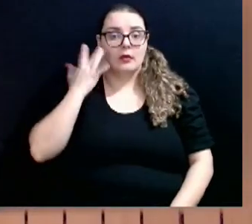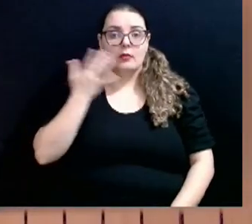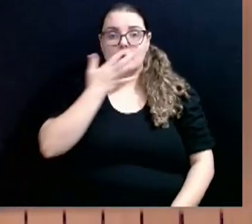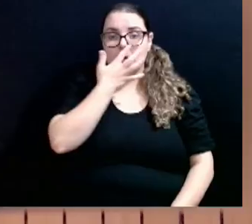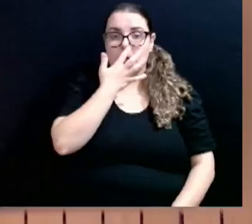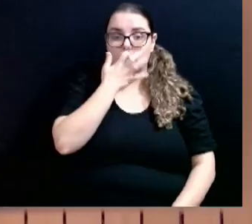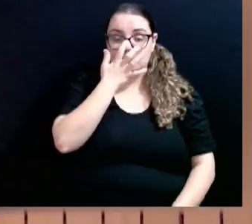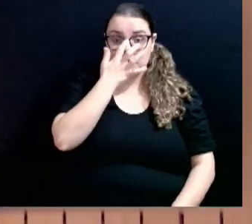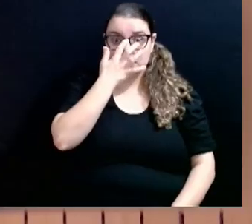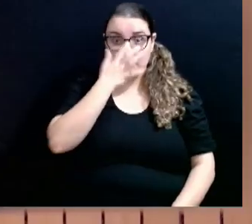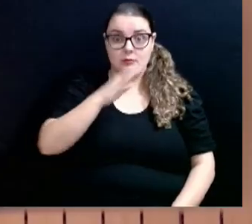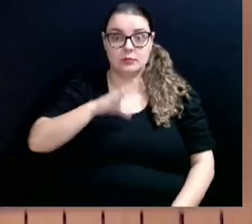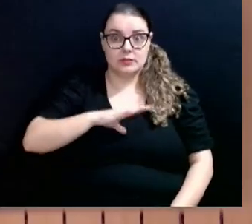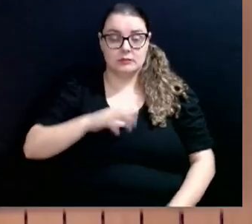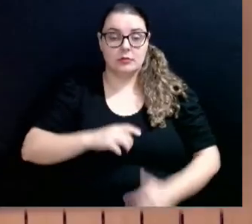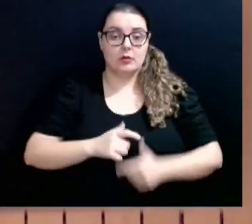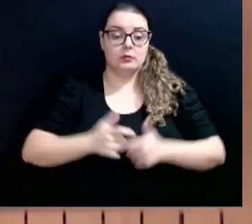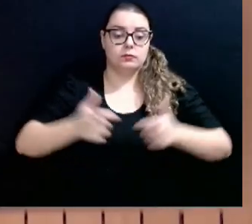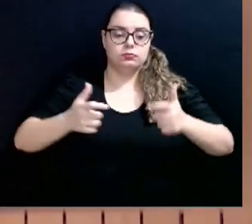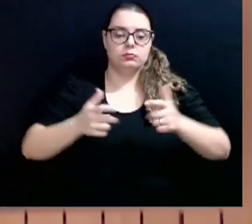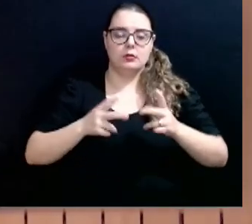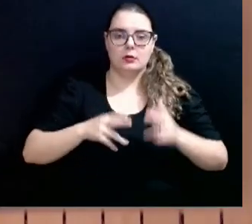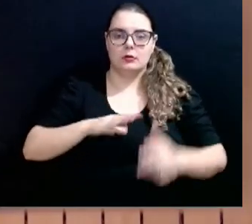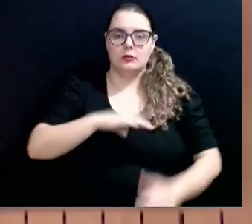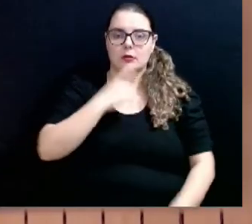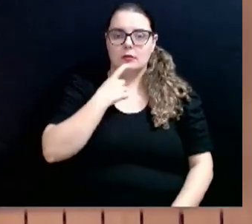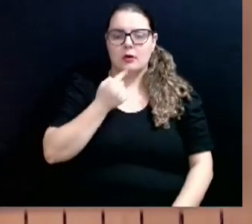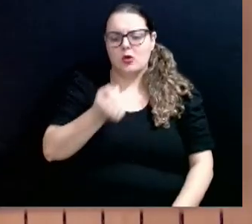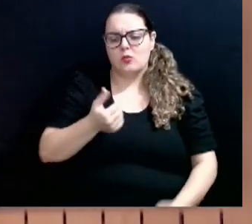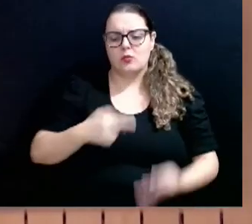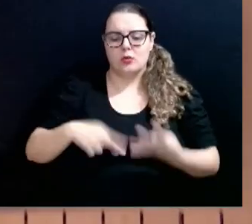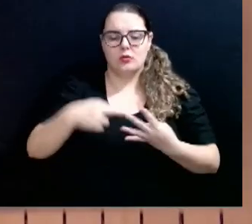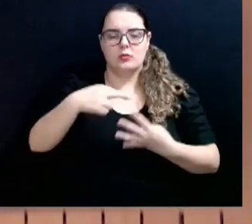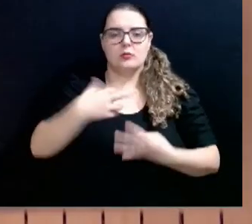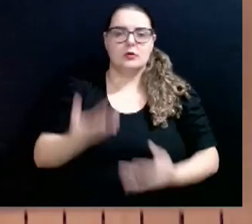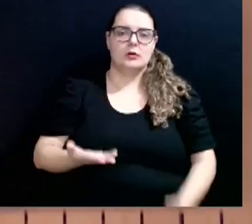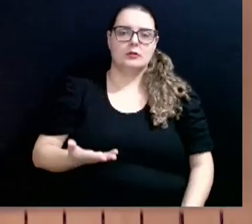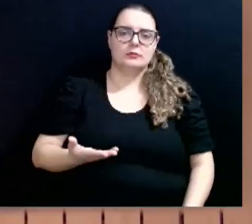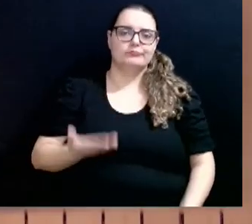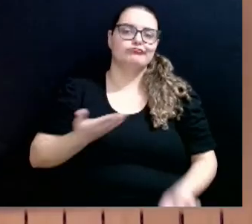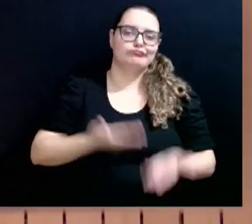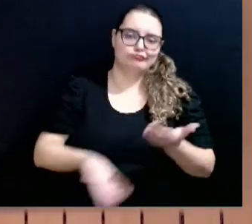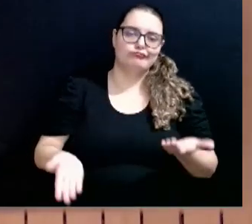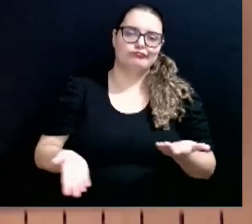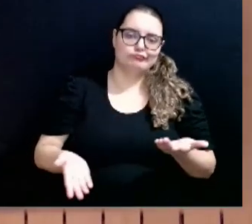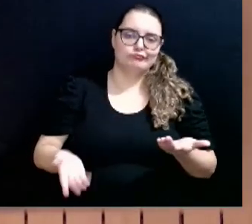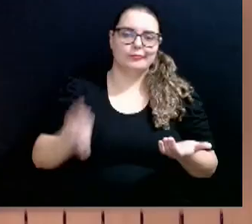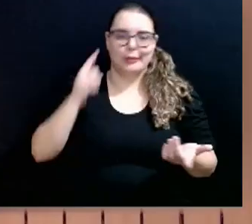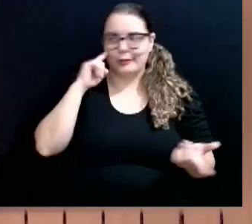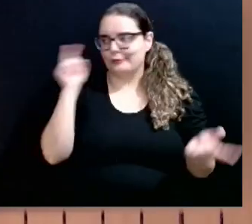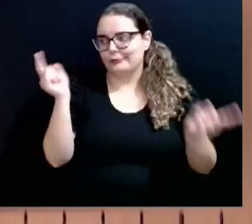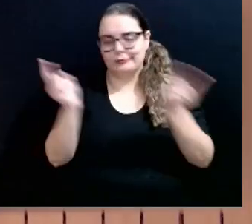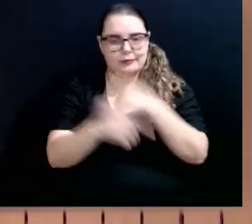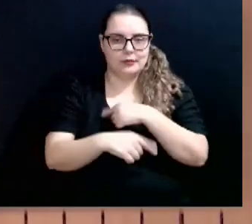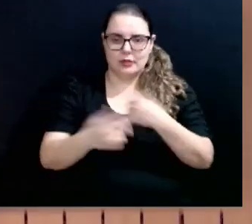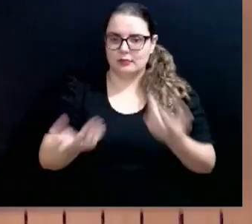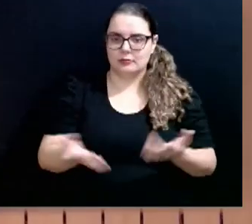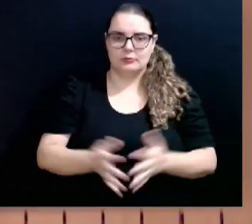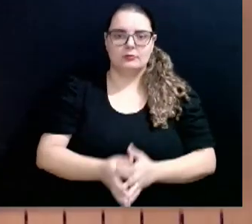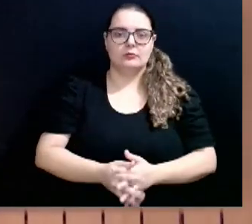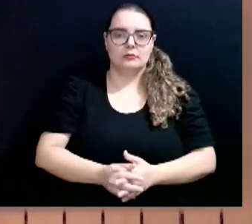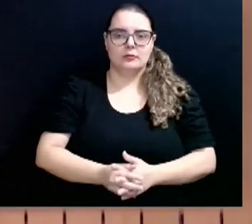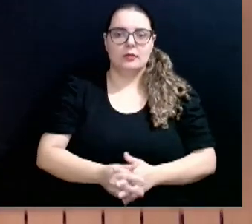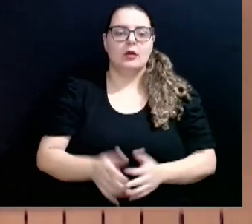cidade tão grande como Campinas ter tão pouco ecoponto na cidade. É uma divergência que eu tenho com a